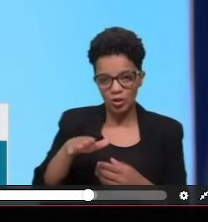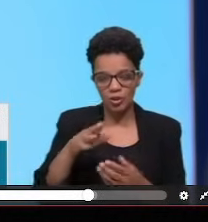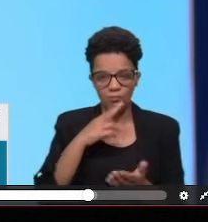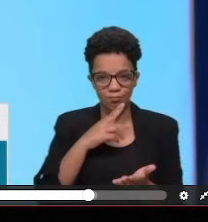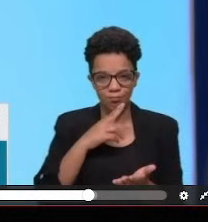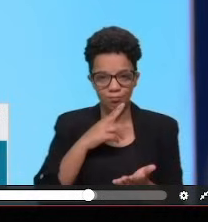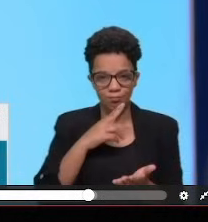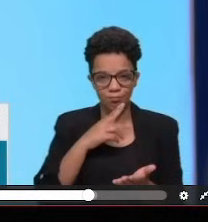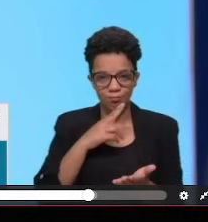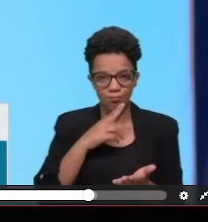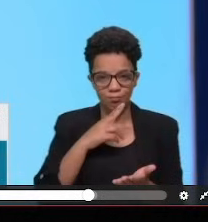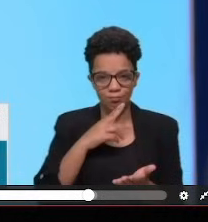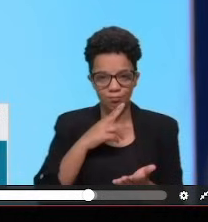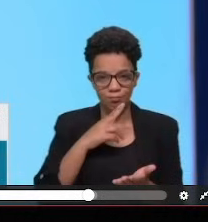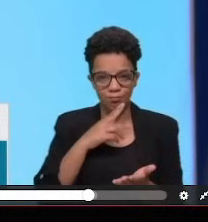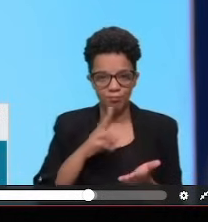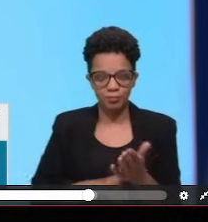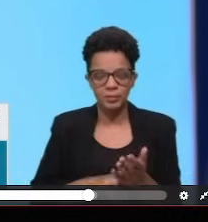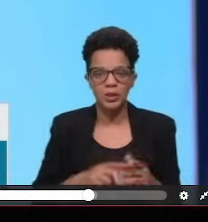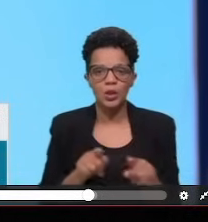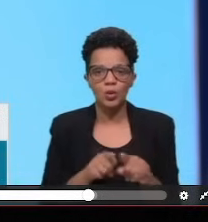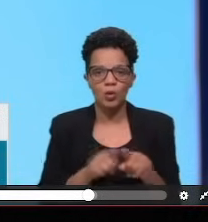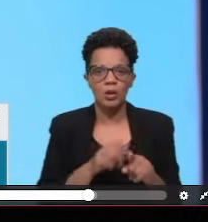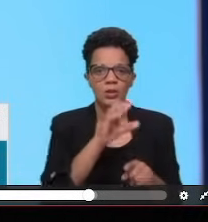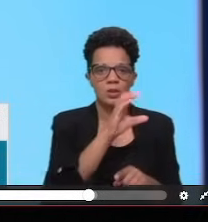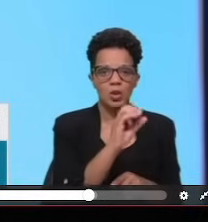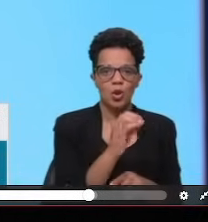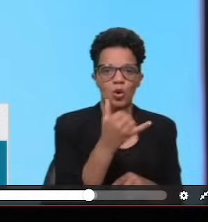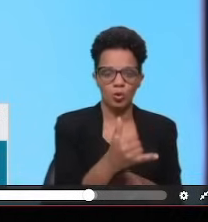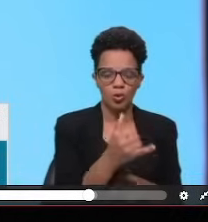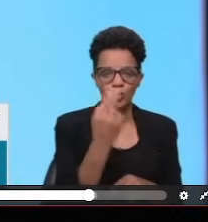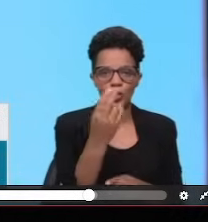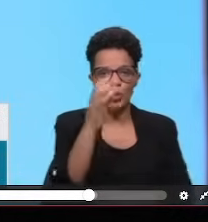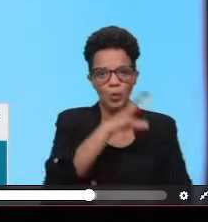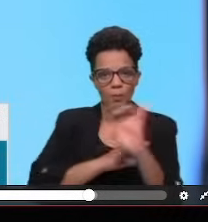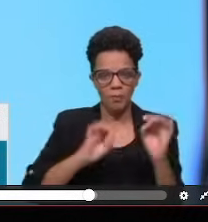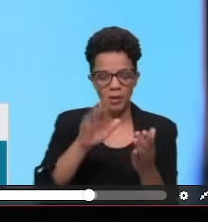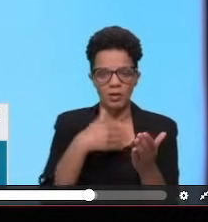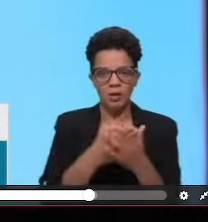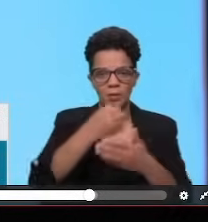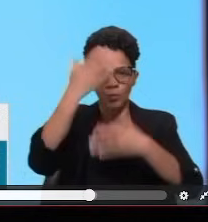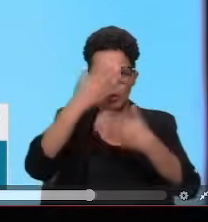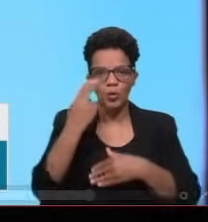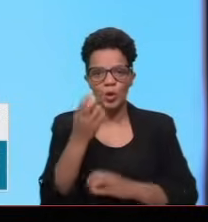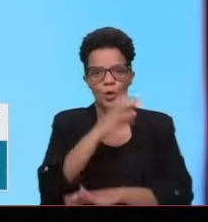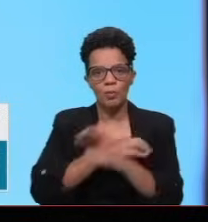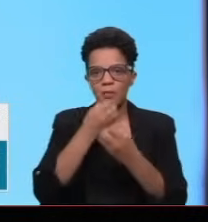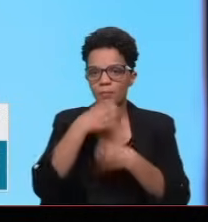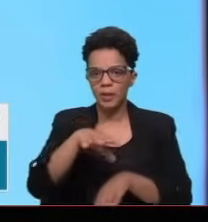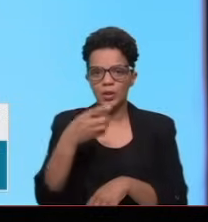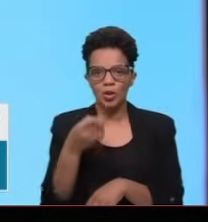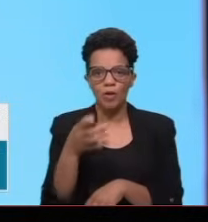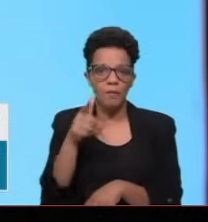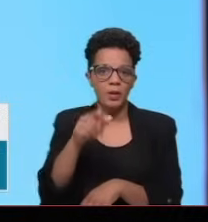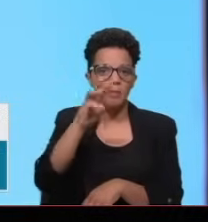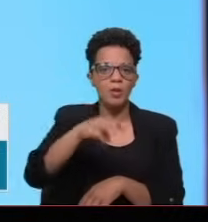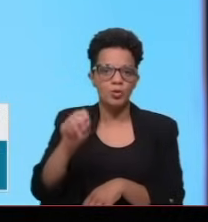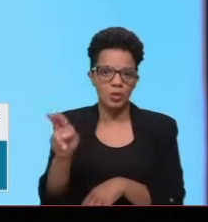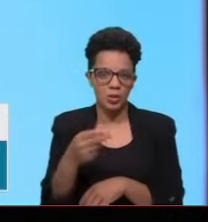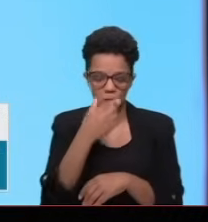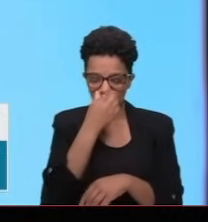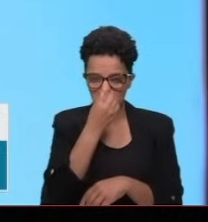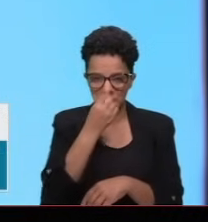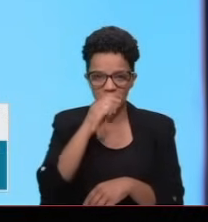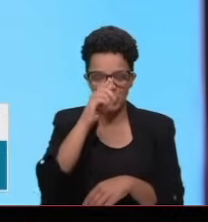as emissões de Catarina onde é que onde é que a Catarina viu is CO2 na União Europeia significam que por dia a união europeia está a perder 9000 milhões de Euros por não